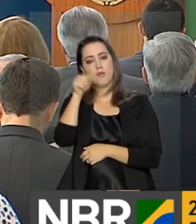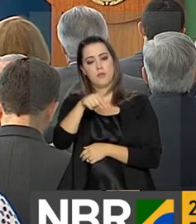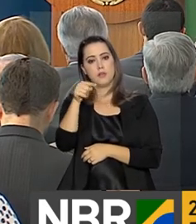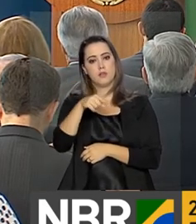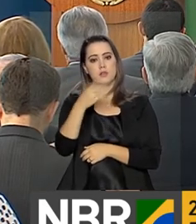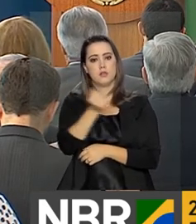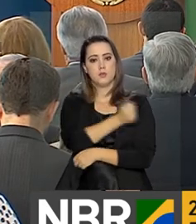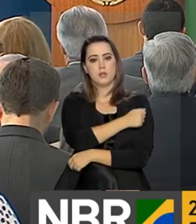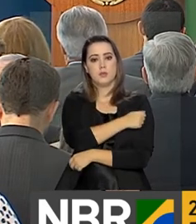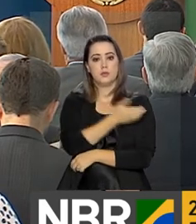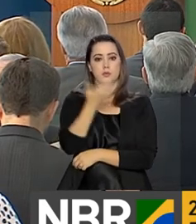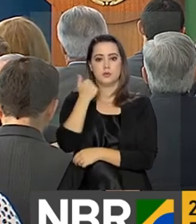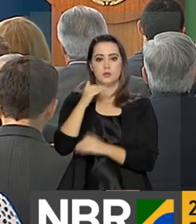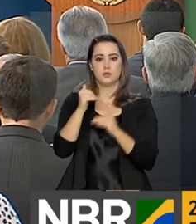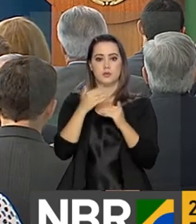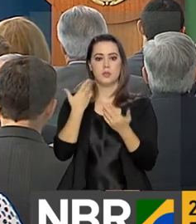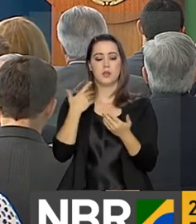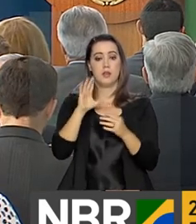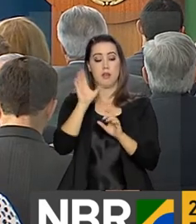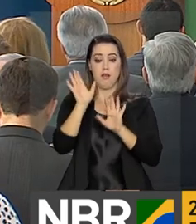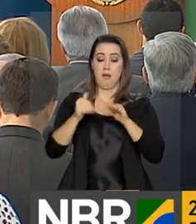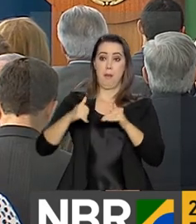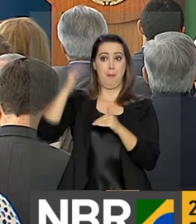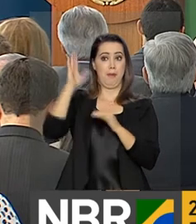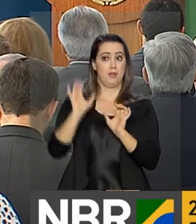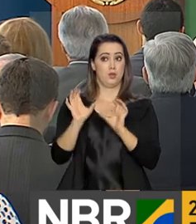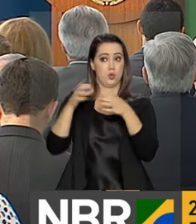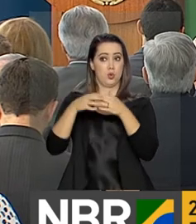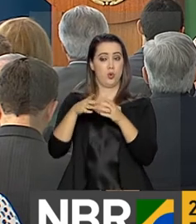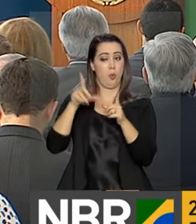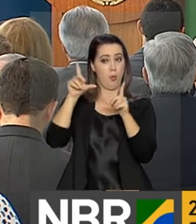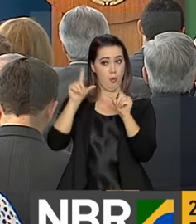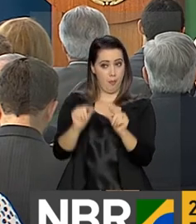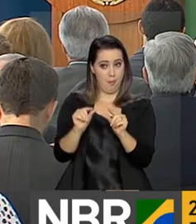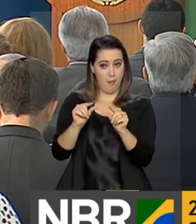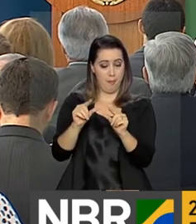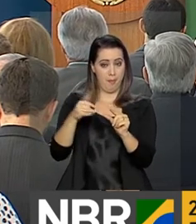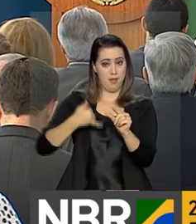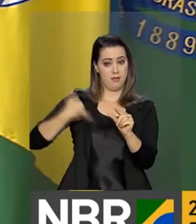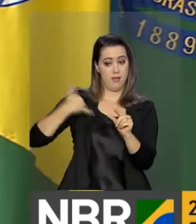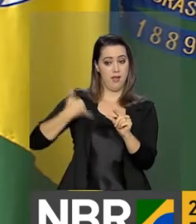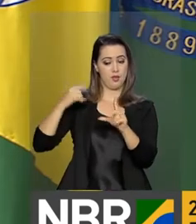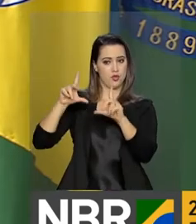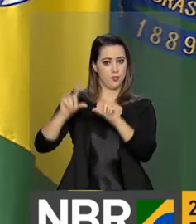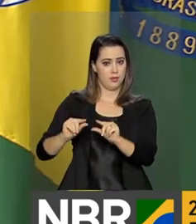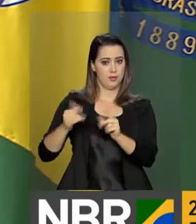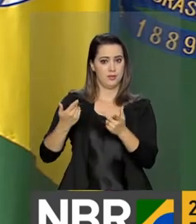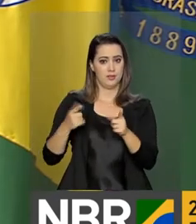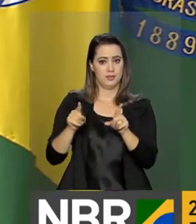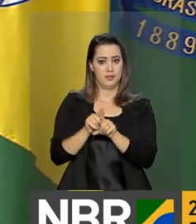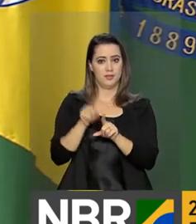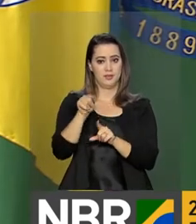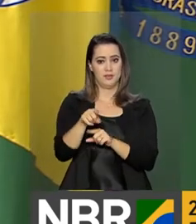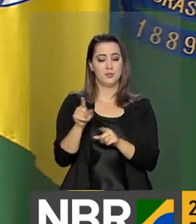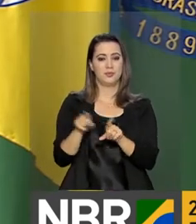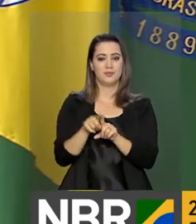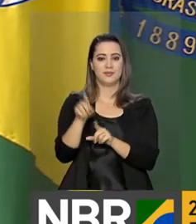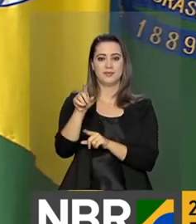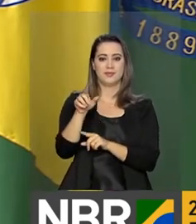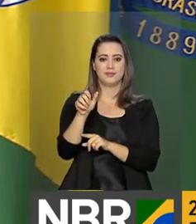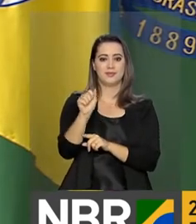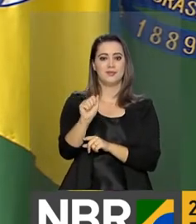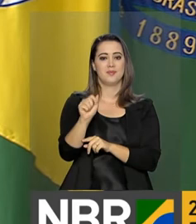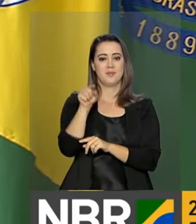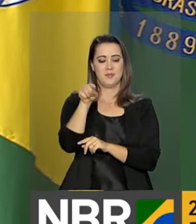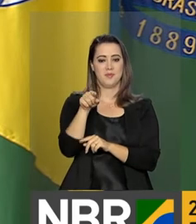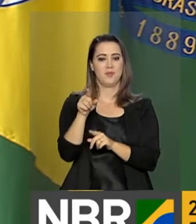aqui a maioria talvez seja menos idosa que eu, não é? Mas no meu tempo de estudante, você tinha, né, Ayrton Sandoval, talvez